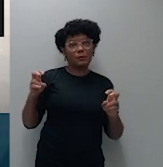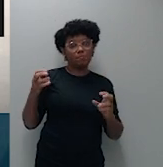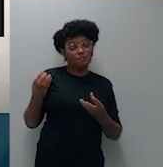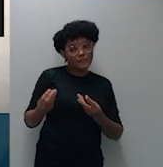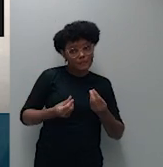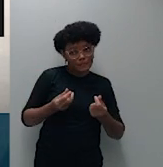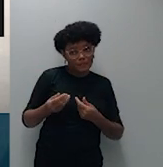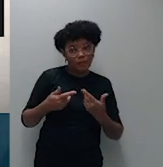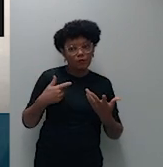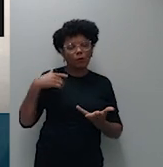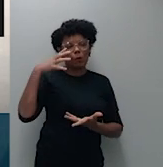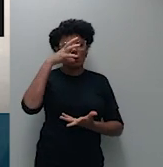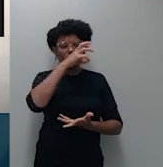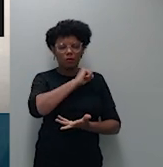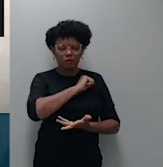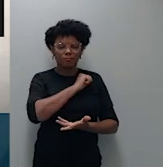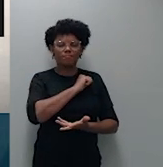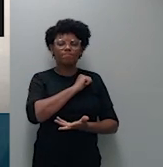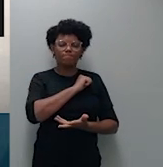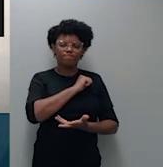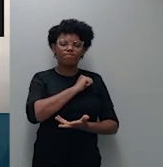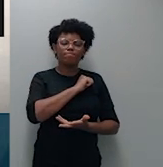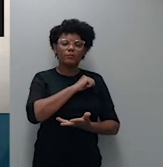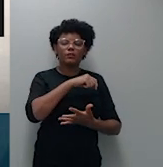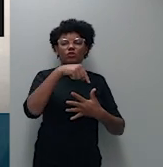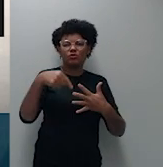compreendo aí a gente dessas